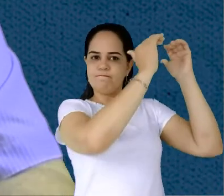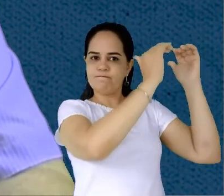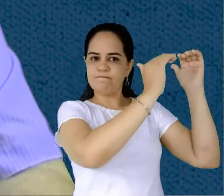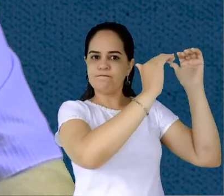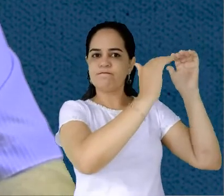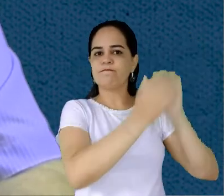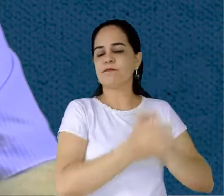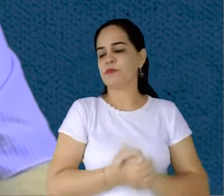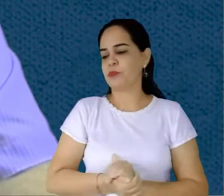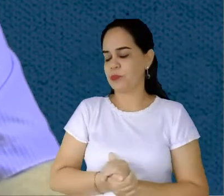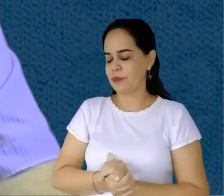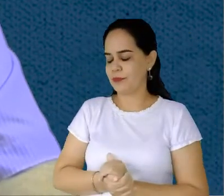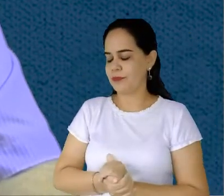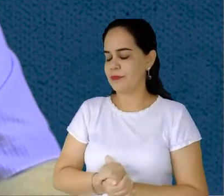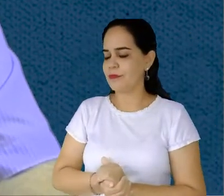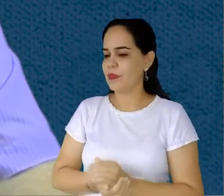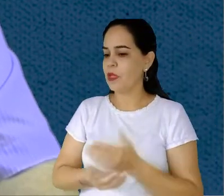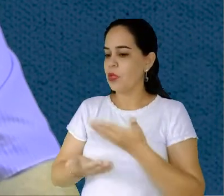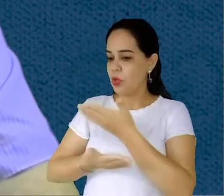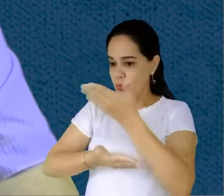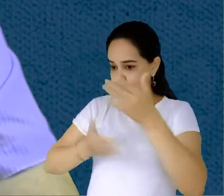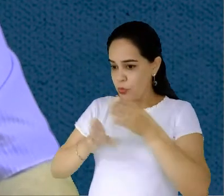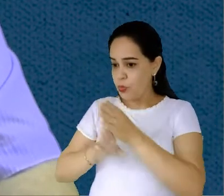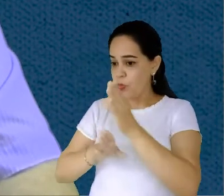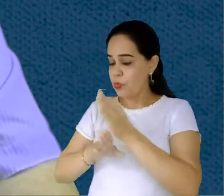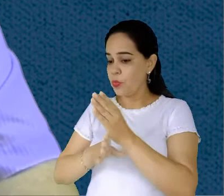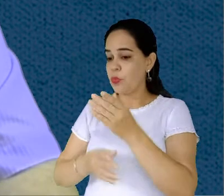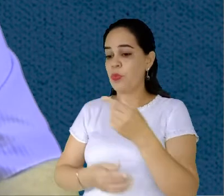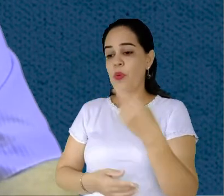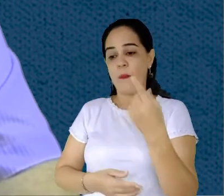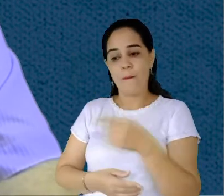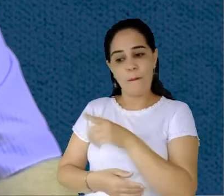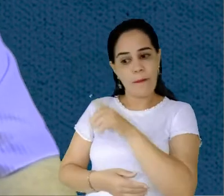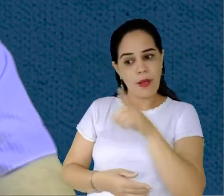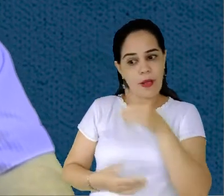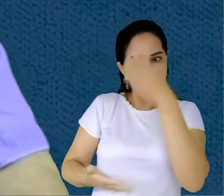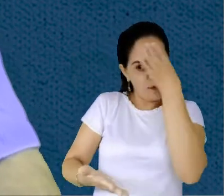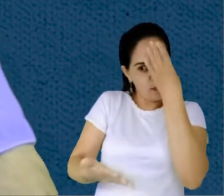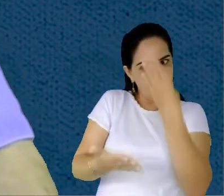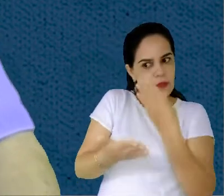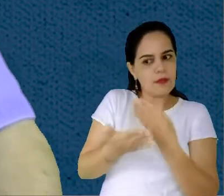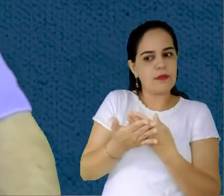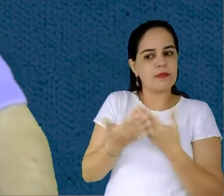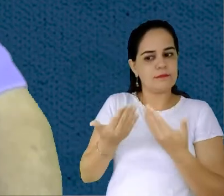acrediteis. Palavra da salvação, glória a vós, Senhor.